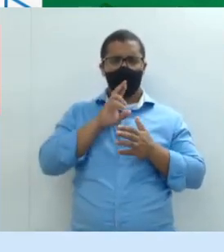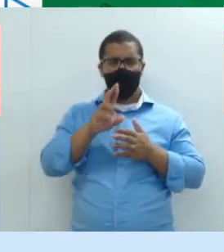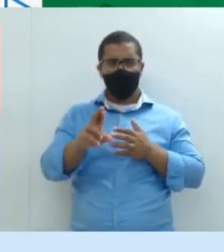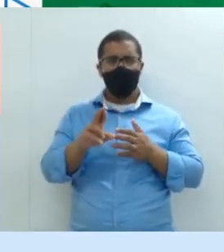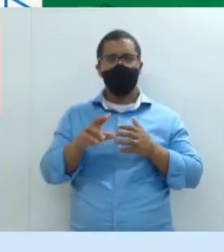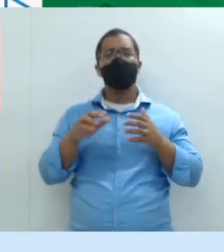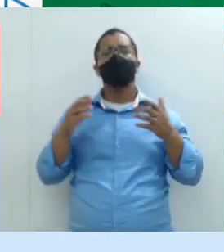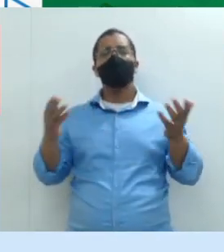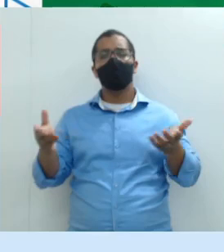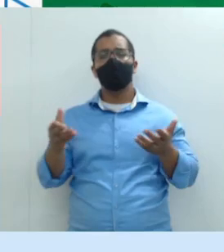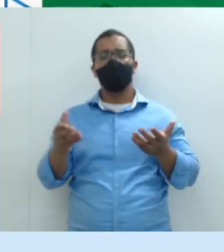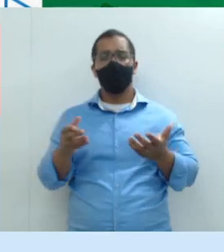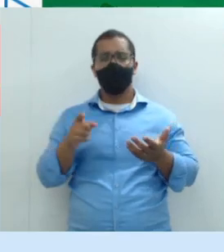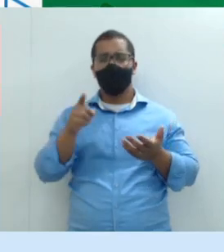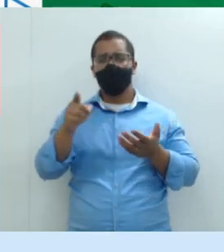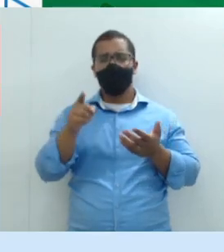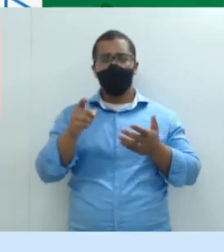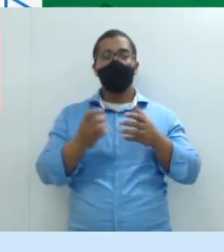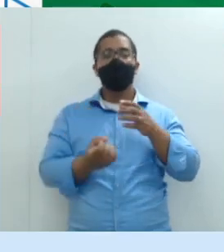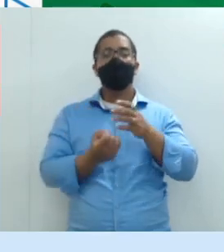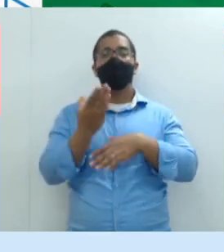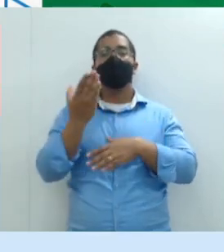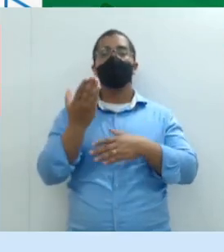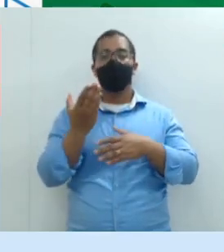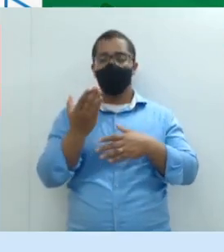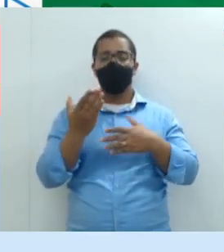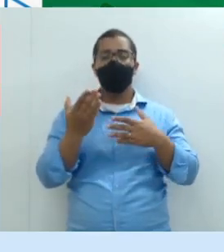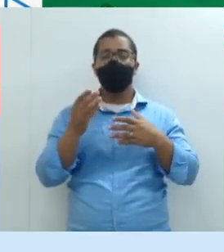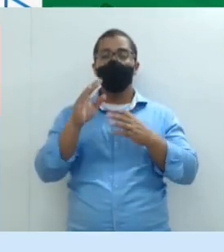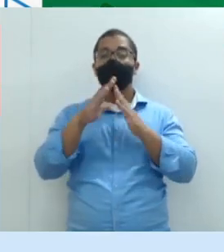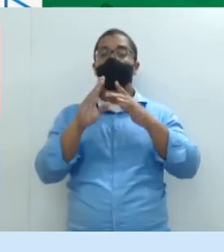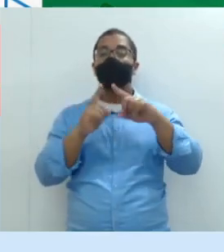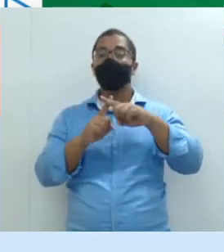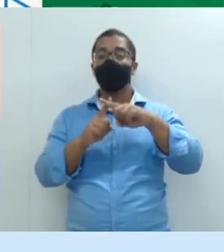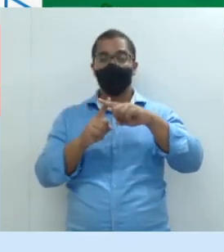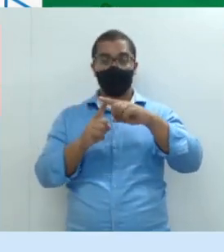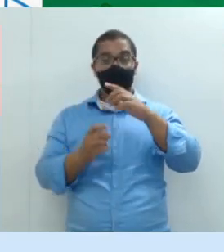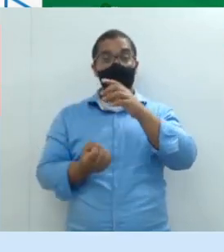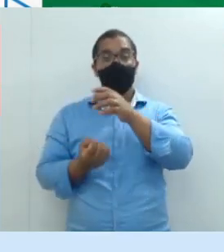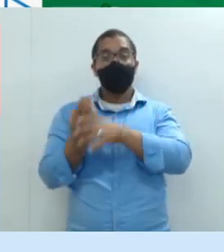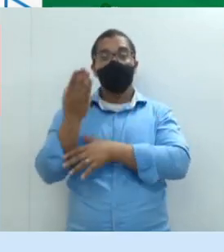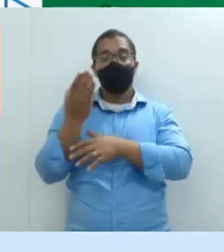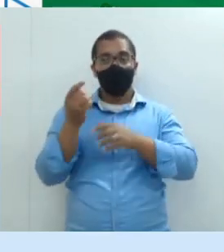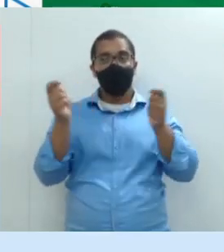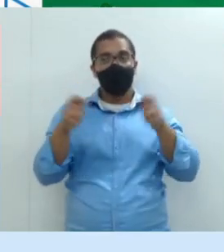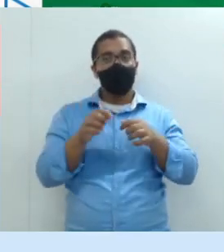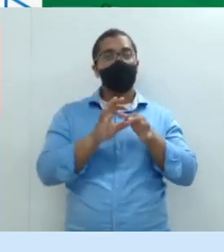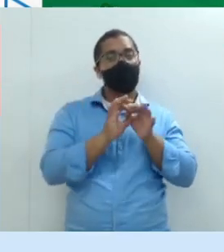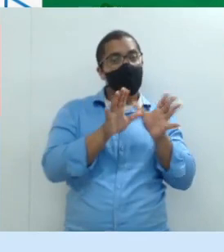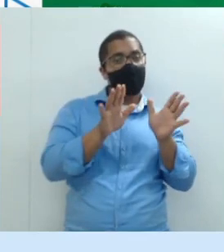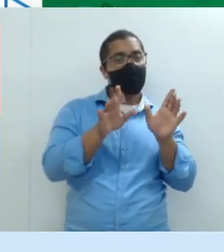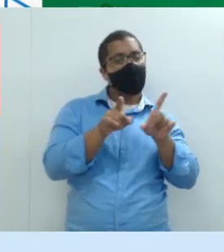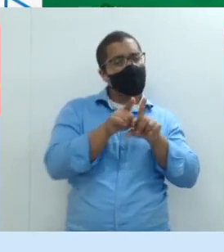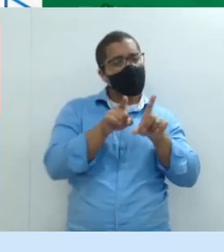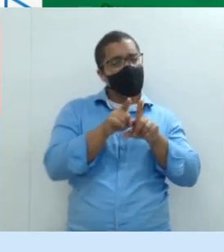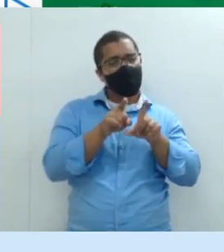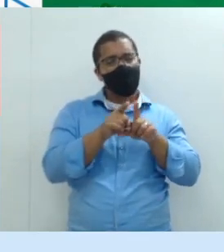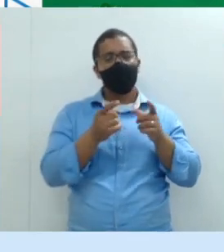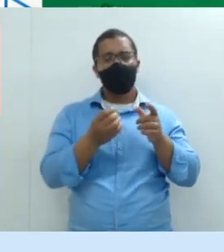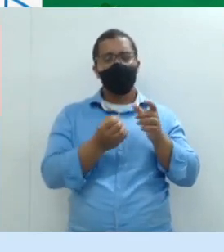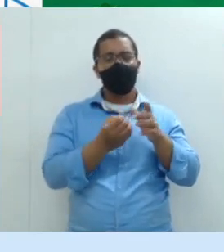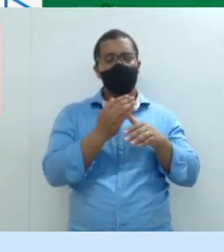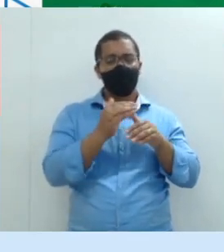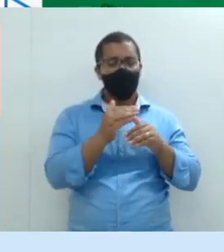Qual foi a instituição que a igreja criou, né, para poder conseguir dar uma autonomia, mas ao mesmo tempo desenvolver,